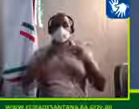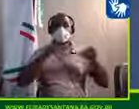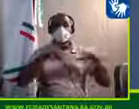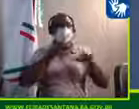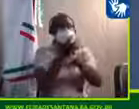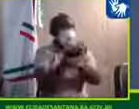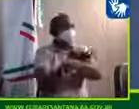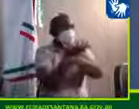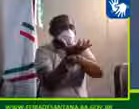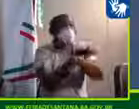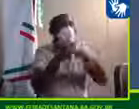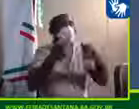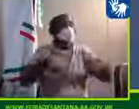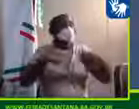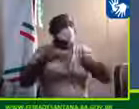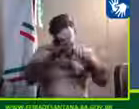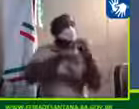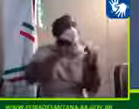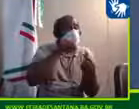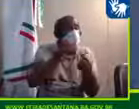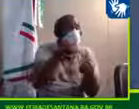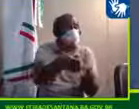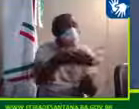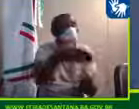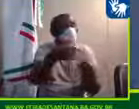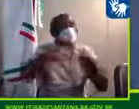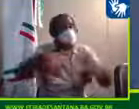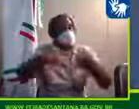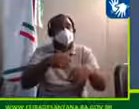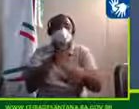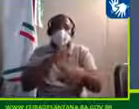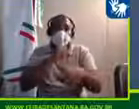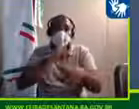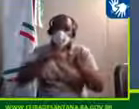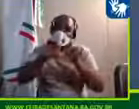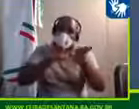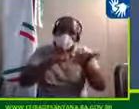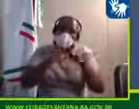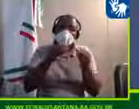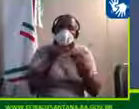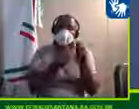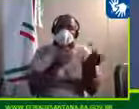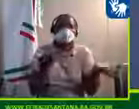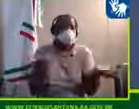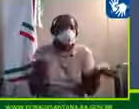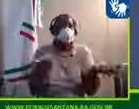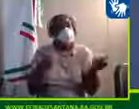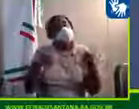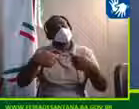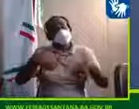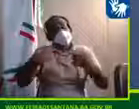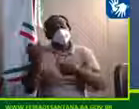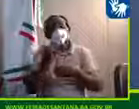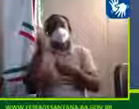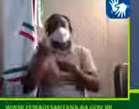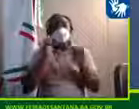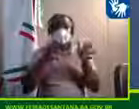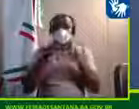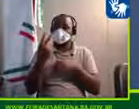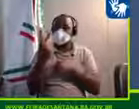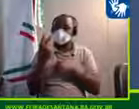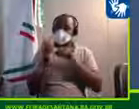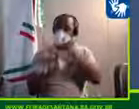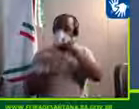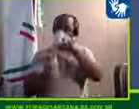gramado. Enquanto isso não for resolvido, o estádio não poderá ser utilizado. E nós estamos tentando ver se há duas empresas que